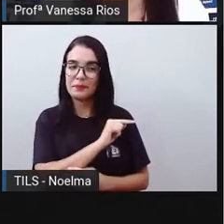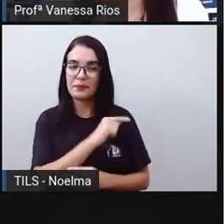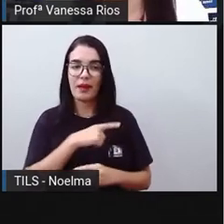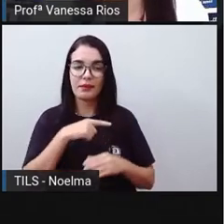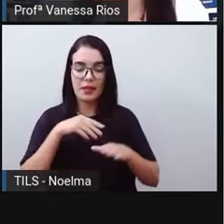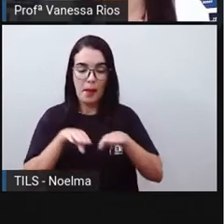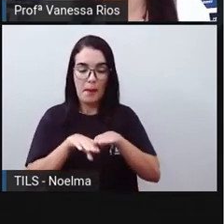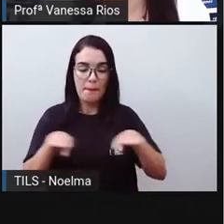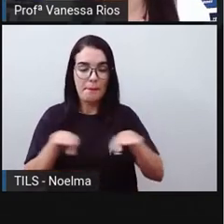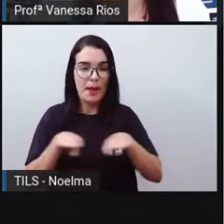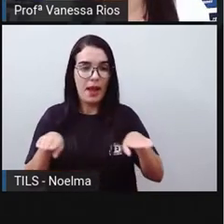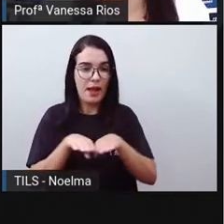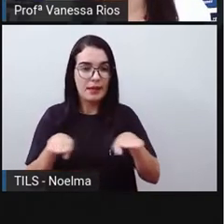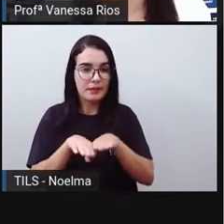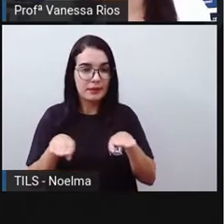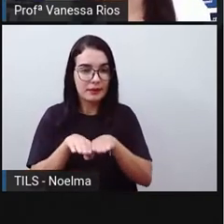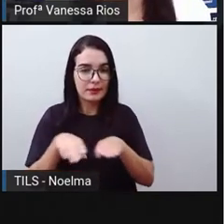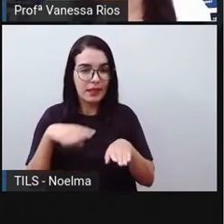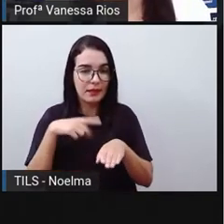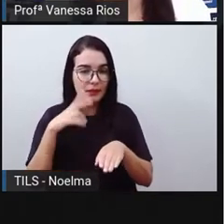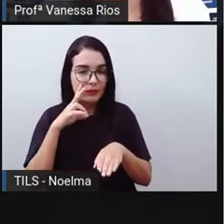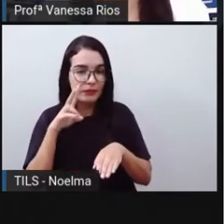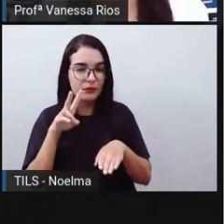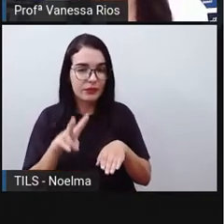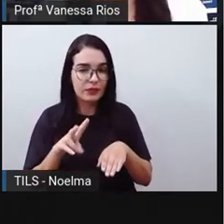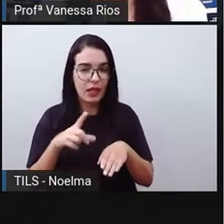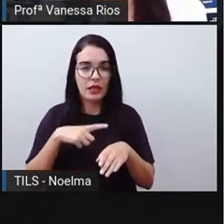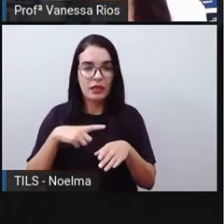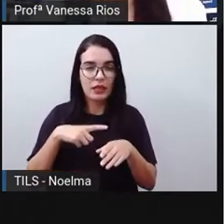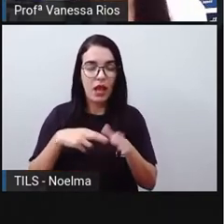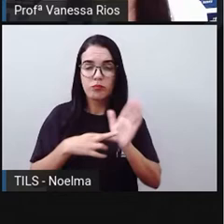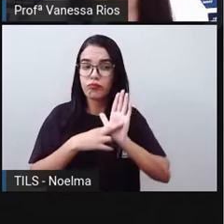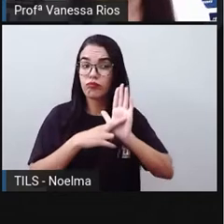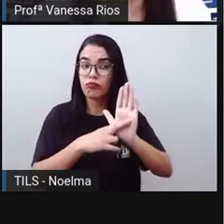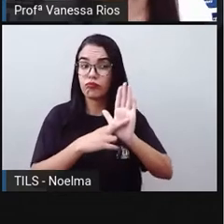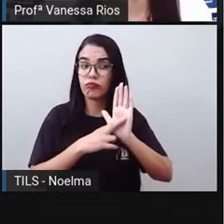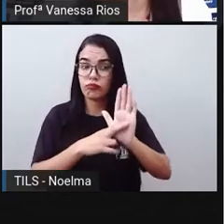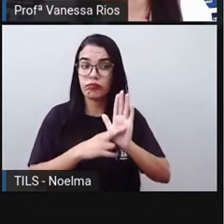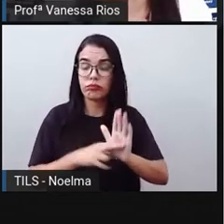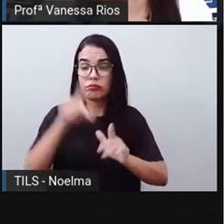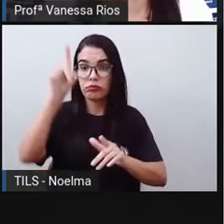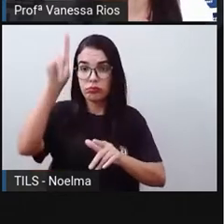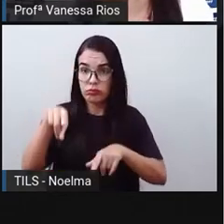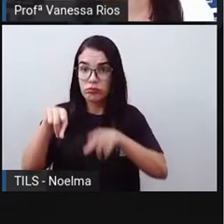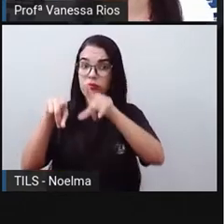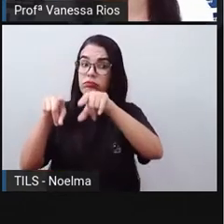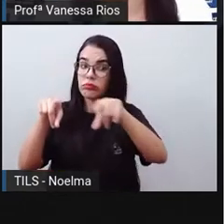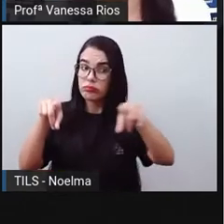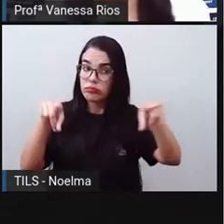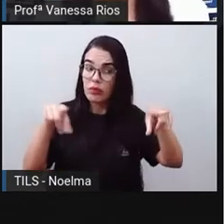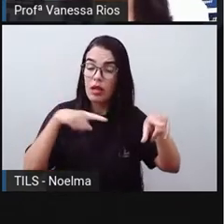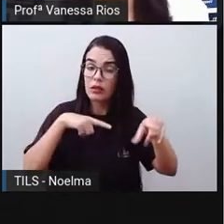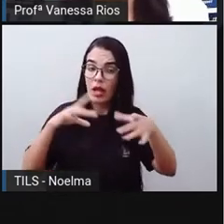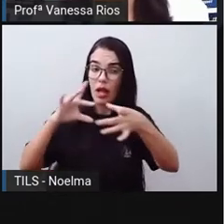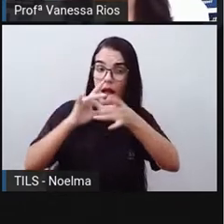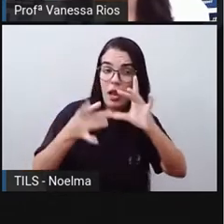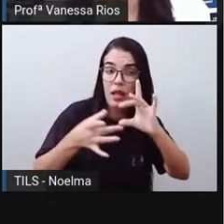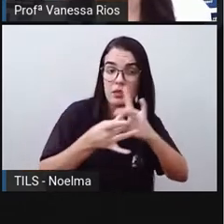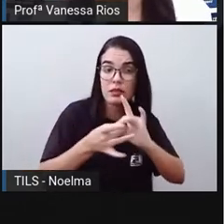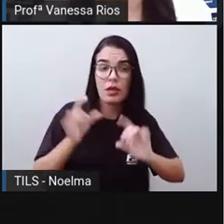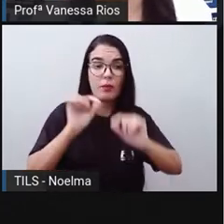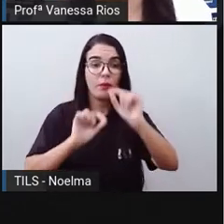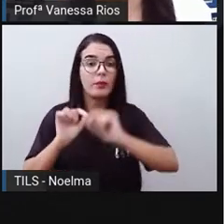já observou que a pirâmide alimentar é uma representação gráfica que relaciona aí